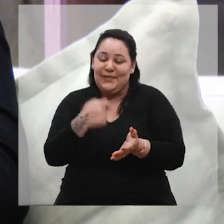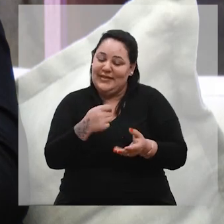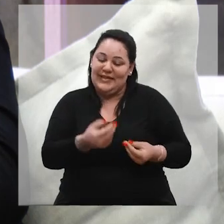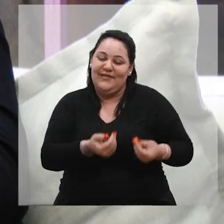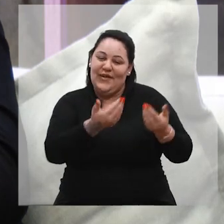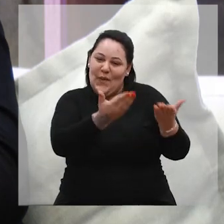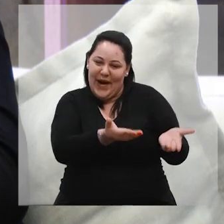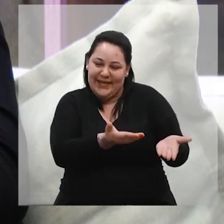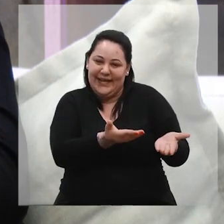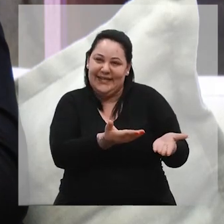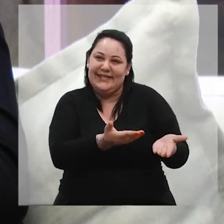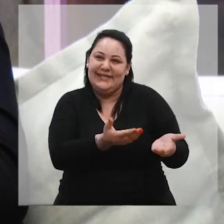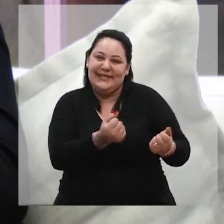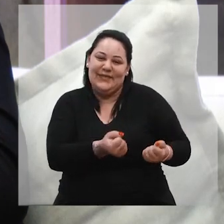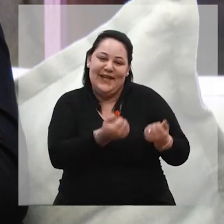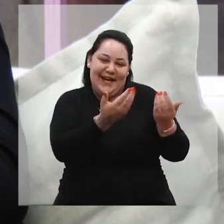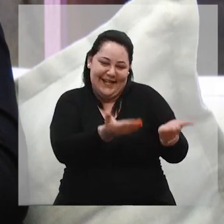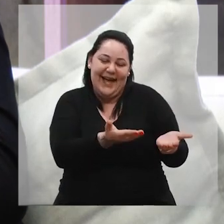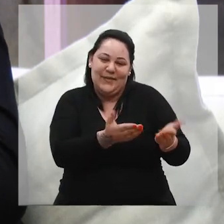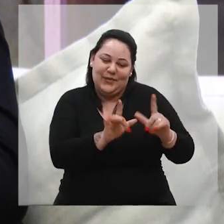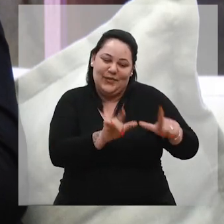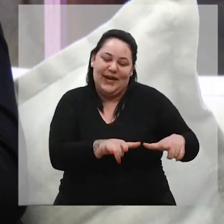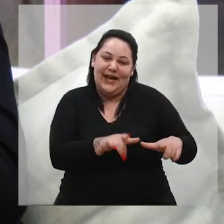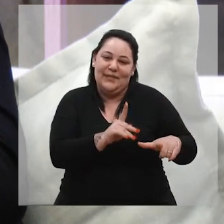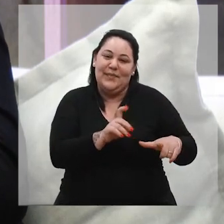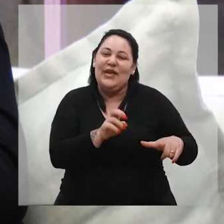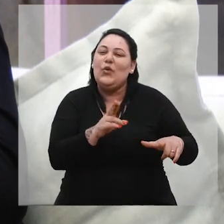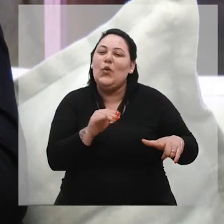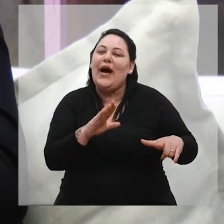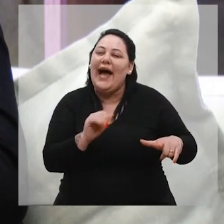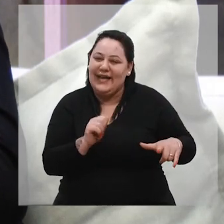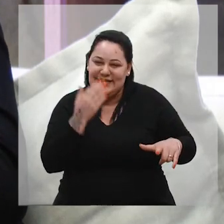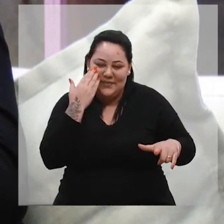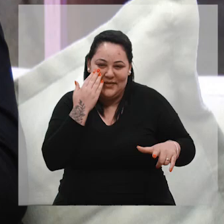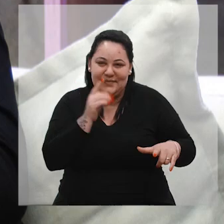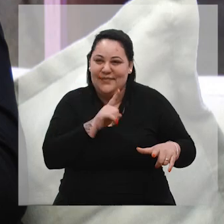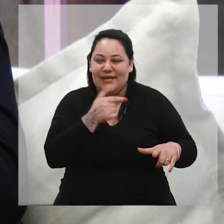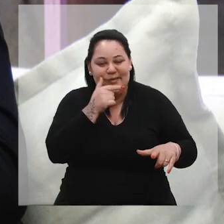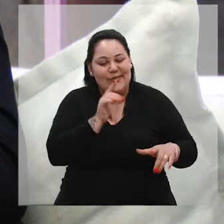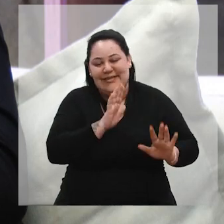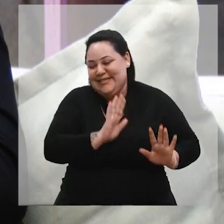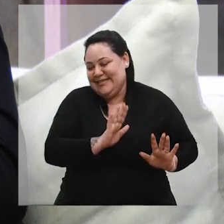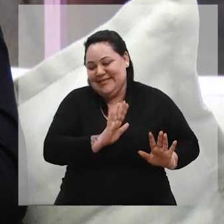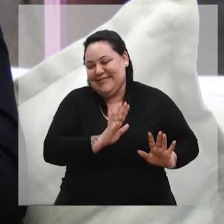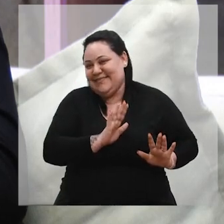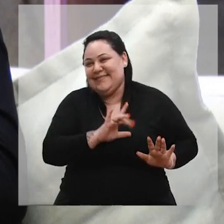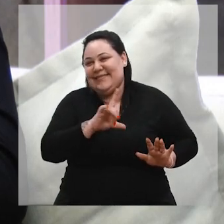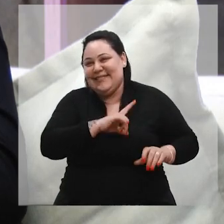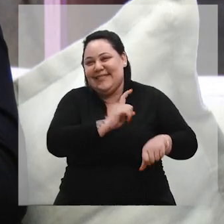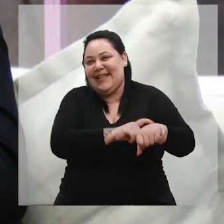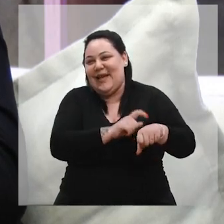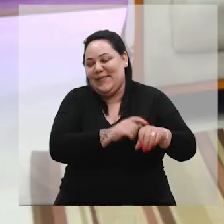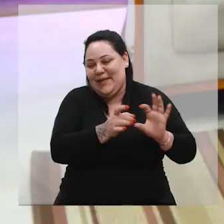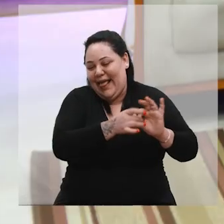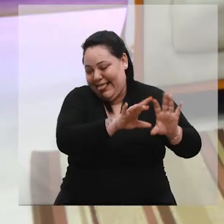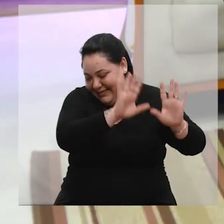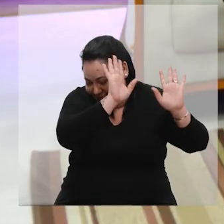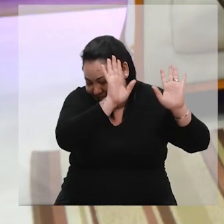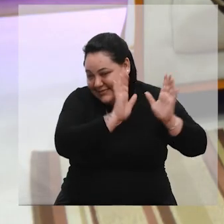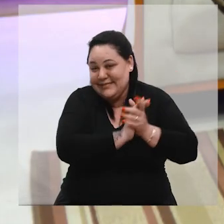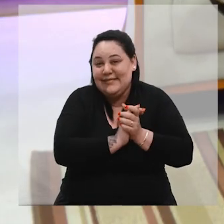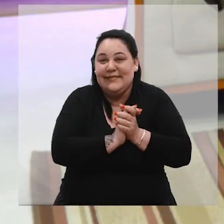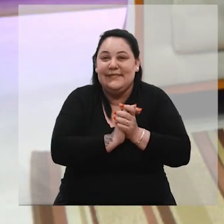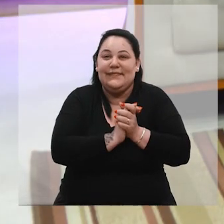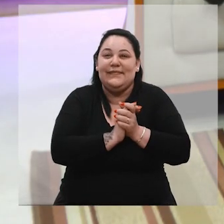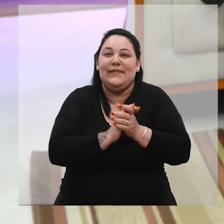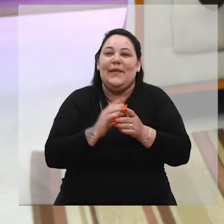devia fazer uma doação dessa peruca, né, pro banco de perucas e tal, mas eu não consegui me desapegar ainda. Tudo tem seu tempo. Mas eu tenho